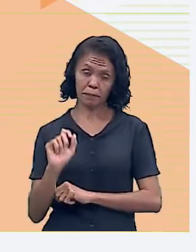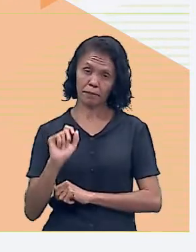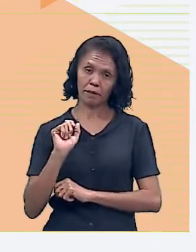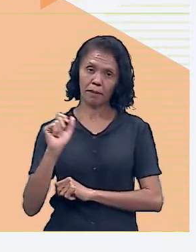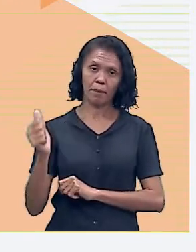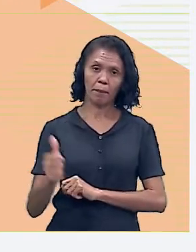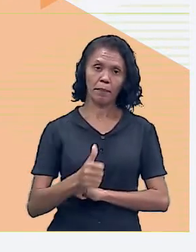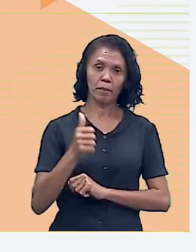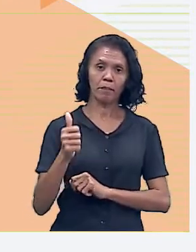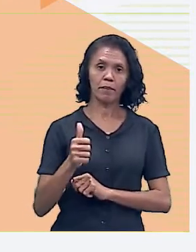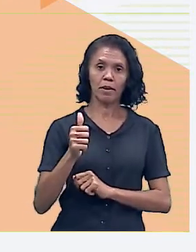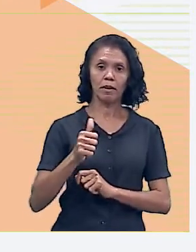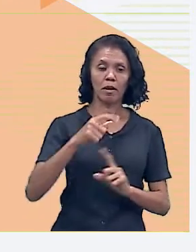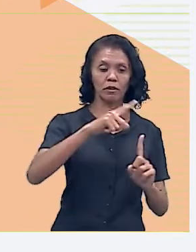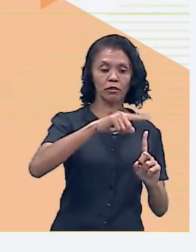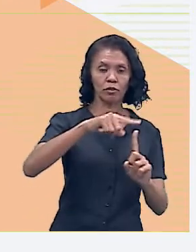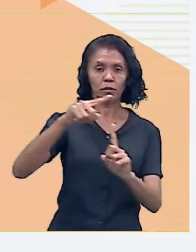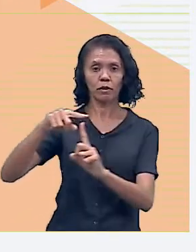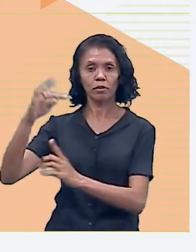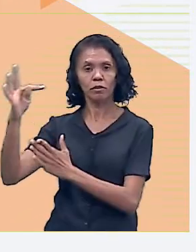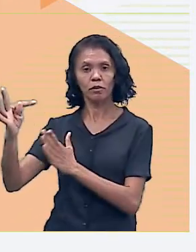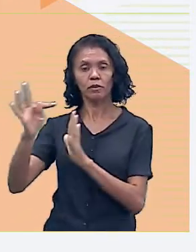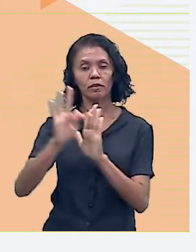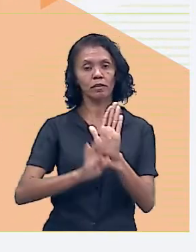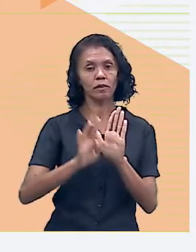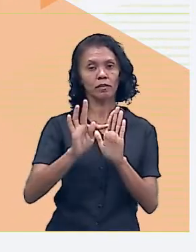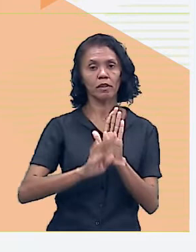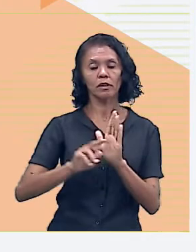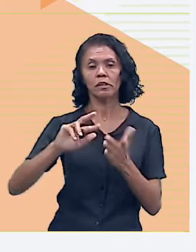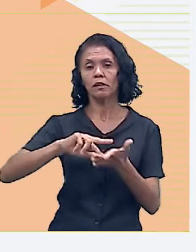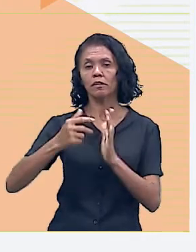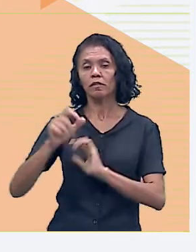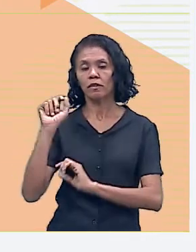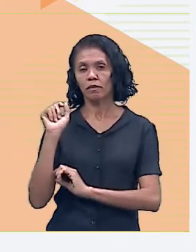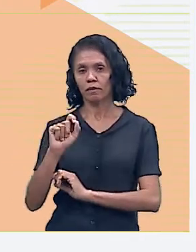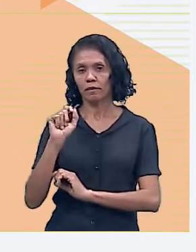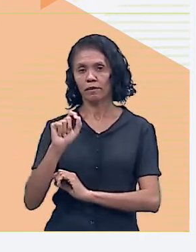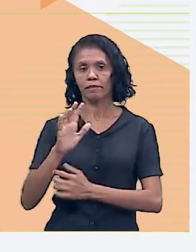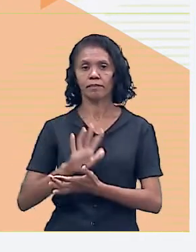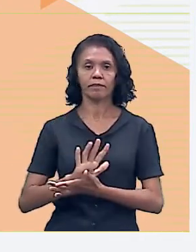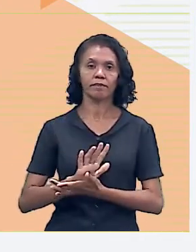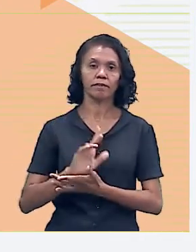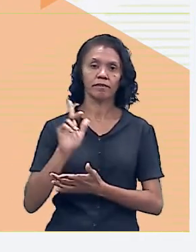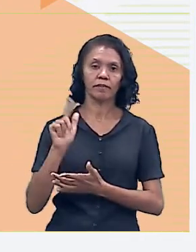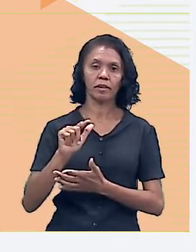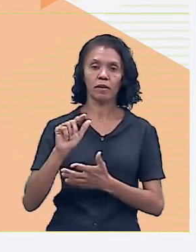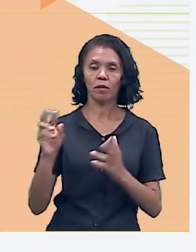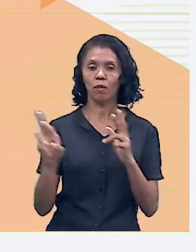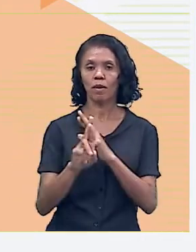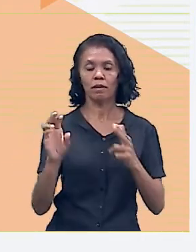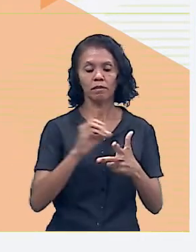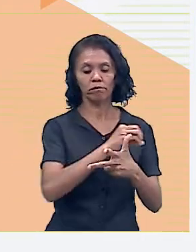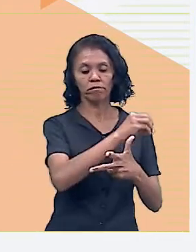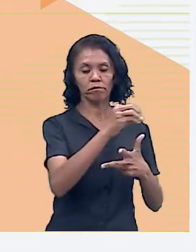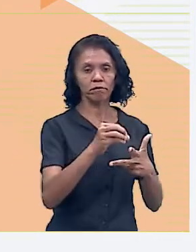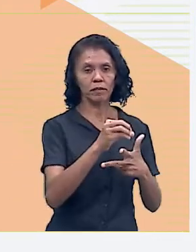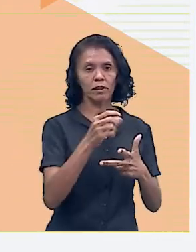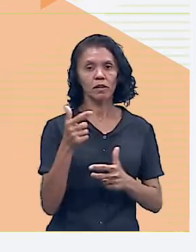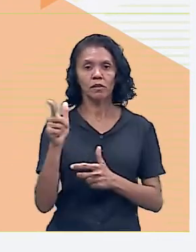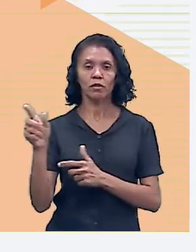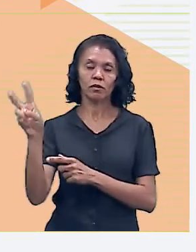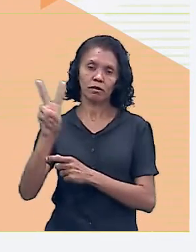primeiro a tipologia textual o que essa tipologia textual no nosso caso no caso do Enem e dos vários